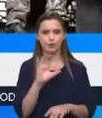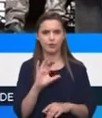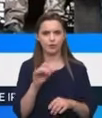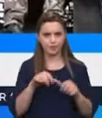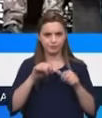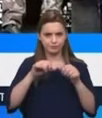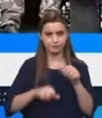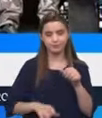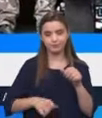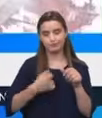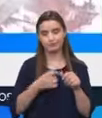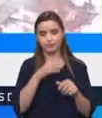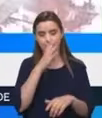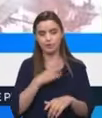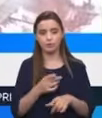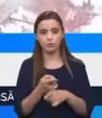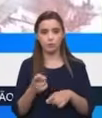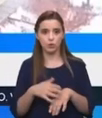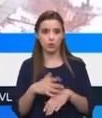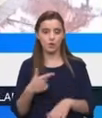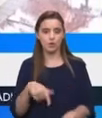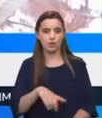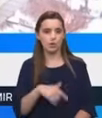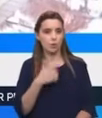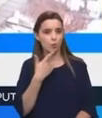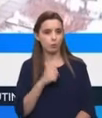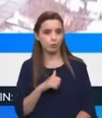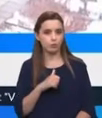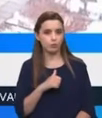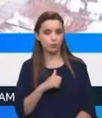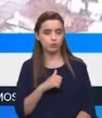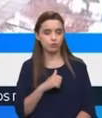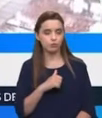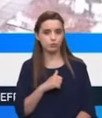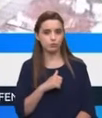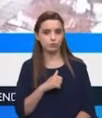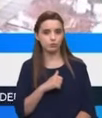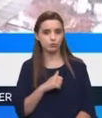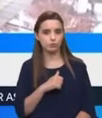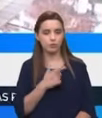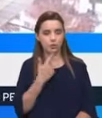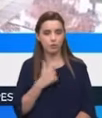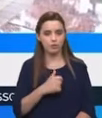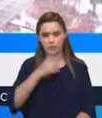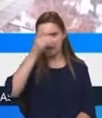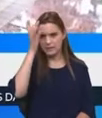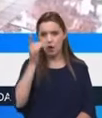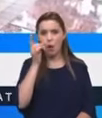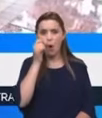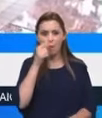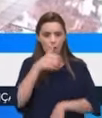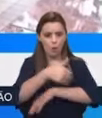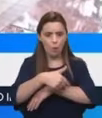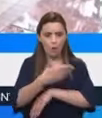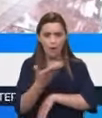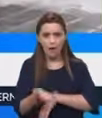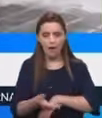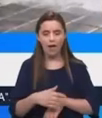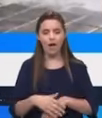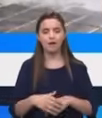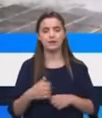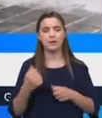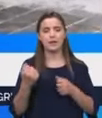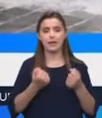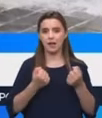prática, porque há aqui não podemos escamotear que existem homens na rua, há homens na rua, há carros de combate nas